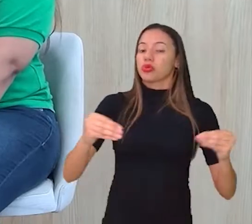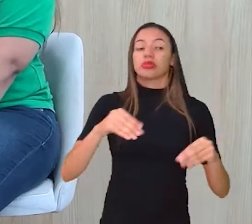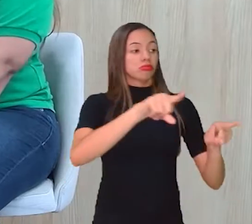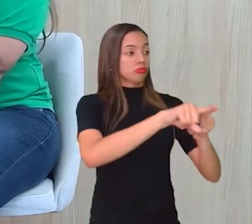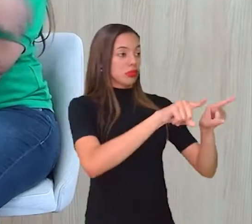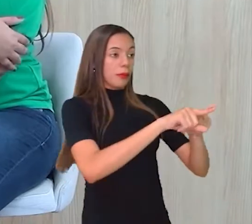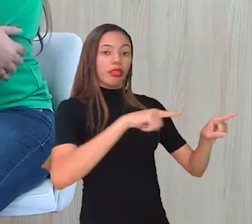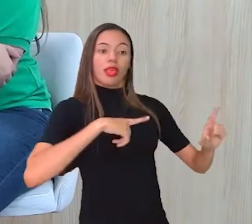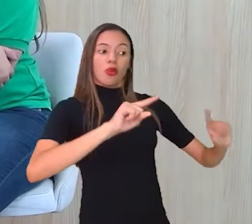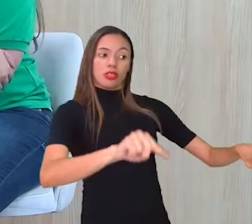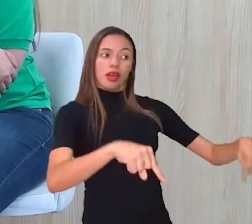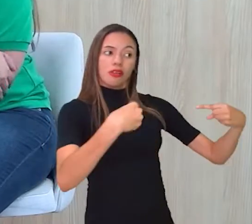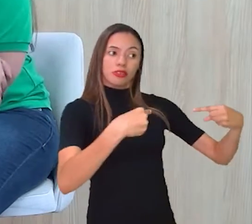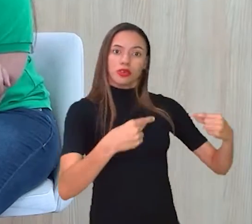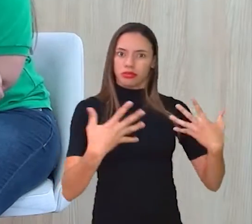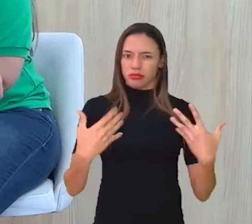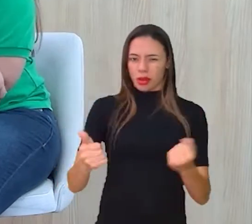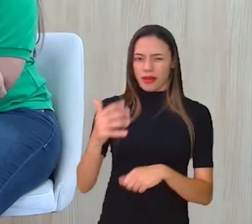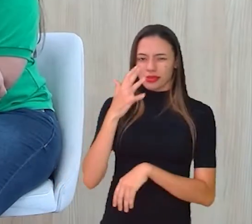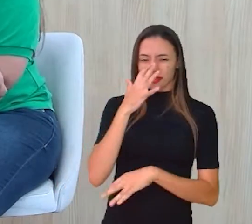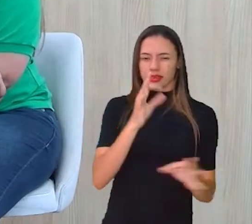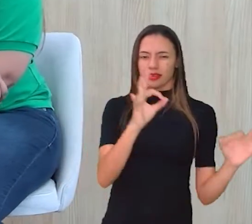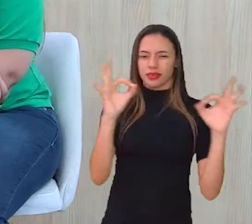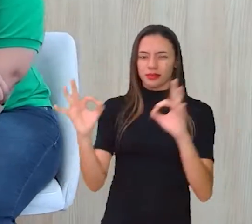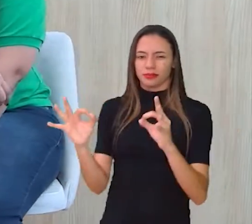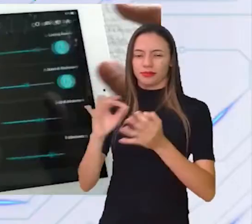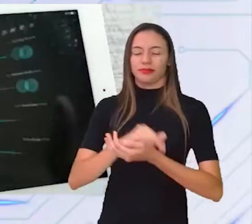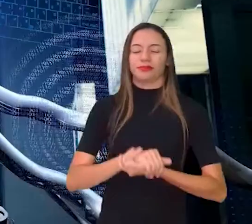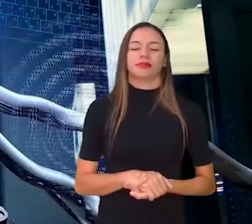tem um pouquinho disso aí. Vamos lá, dá uma olhadinha no vídeo aí.